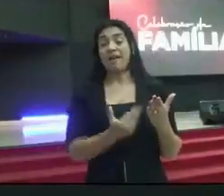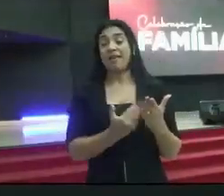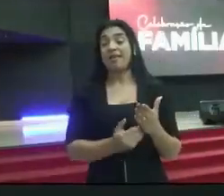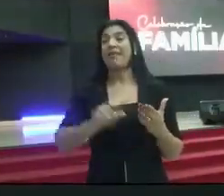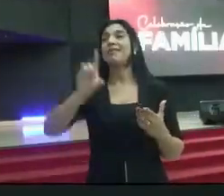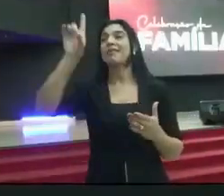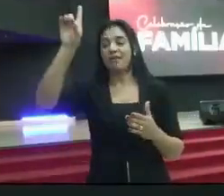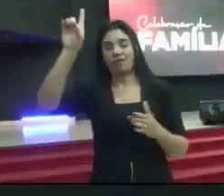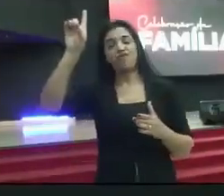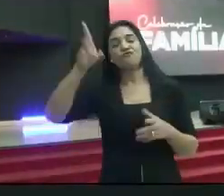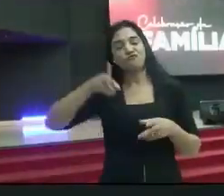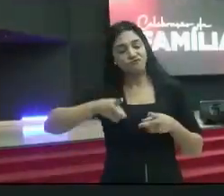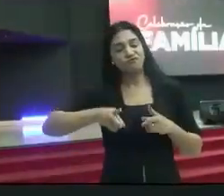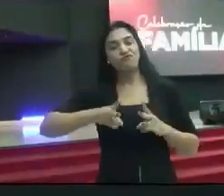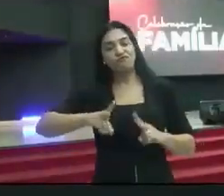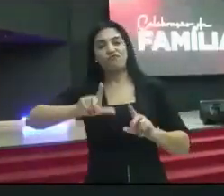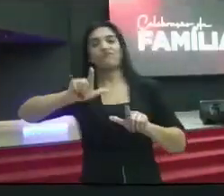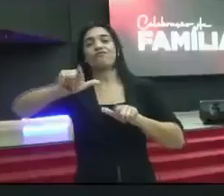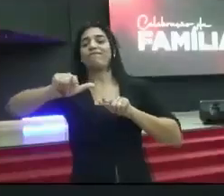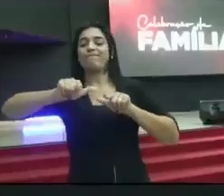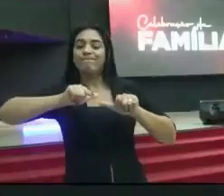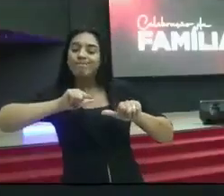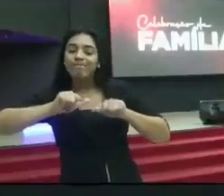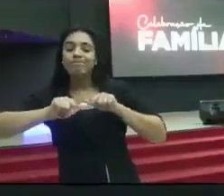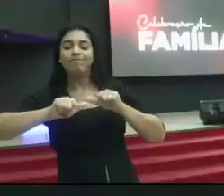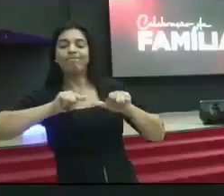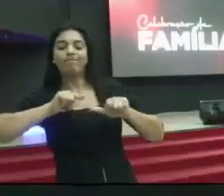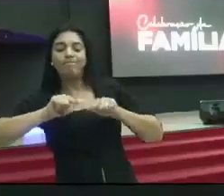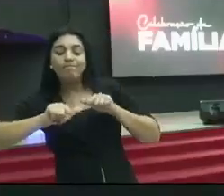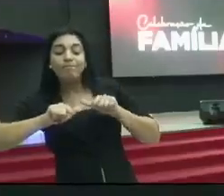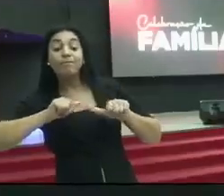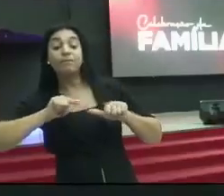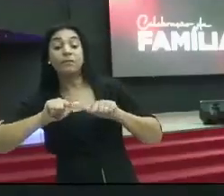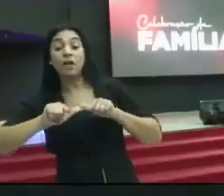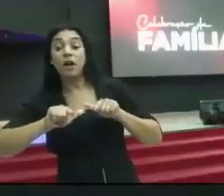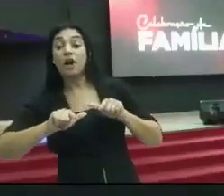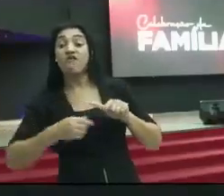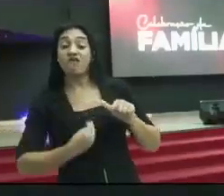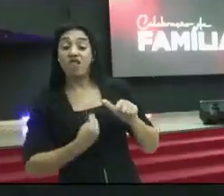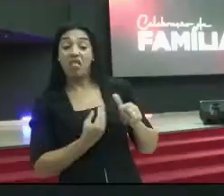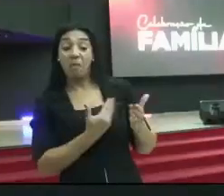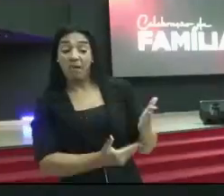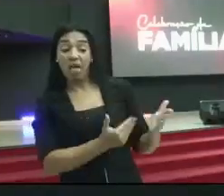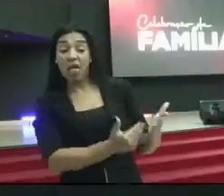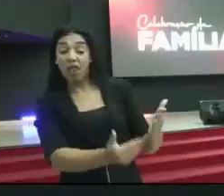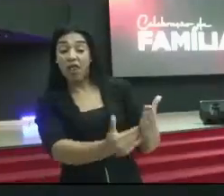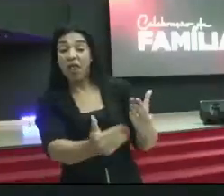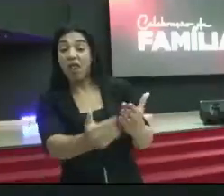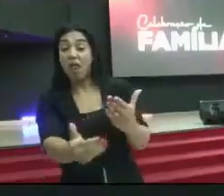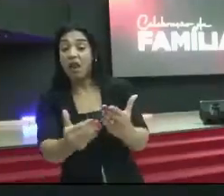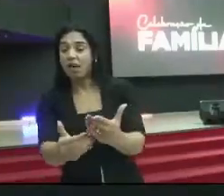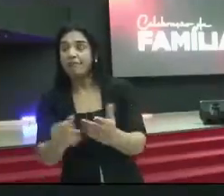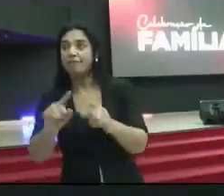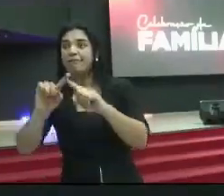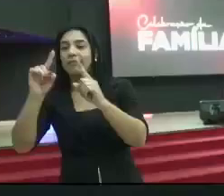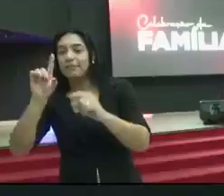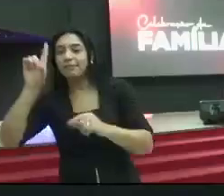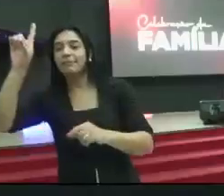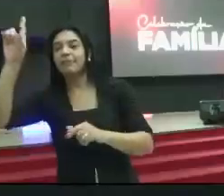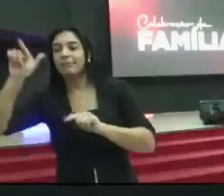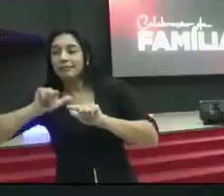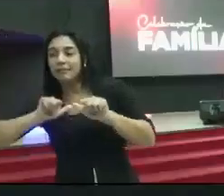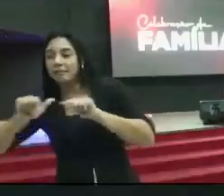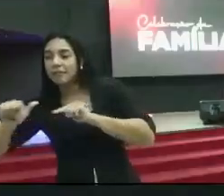Deus trabalha nas perdas da vida. Deus